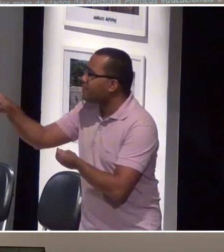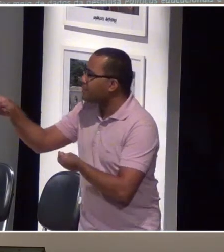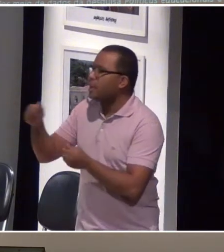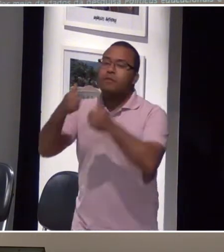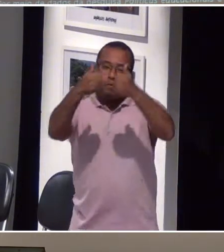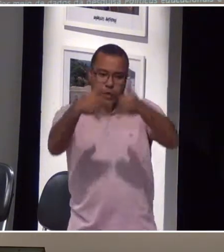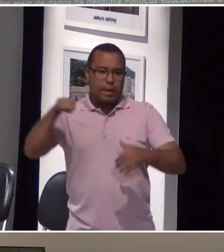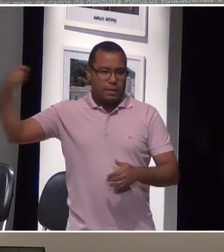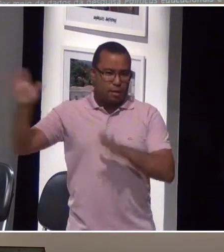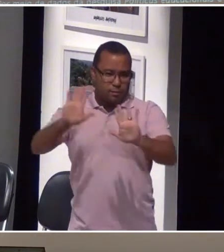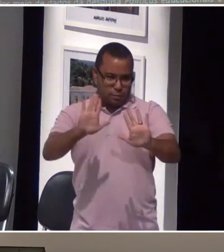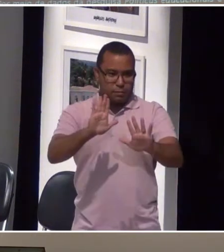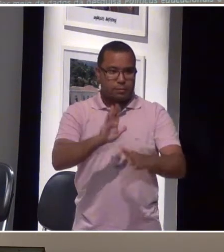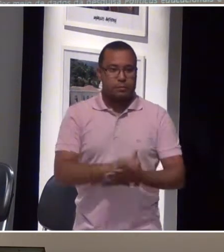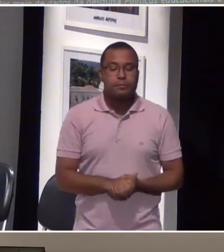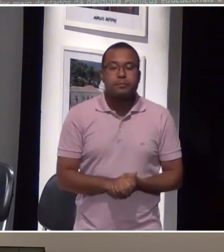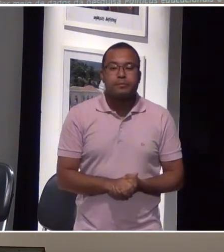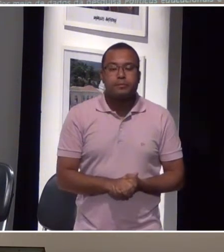eu já vou explicar daqui a pouco para vocês, tá?